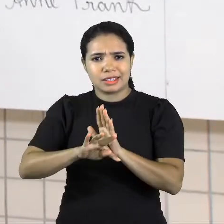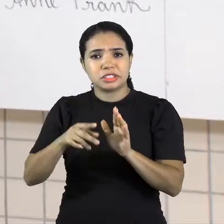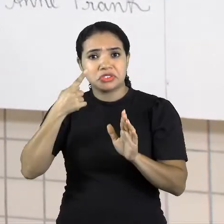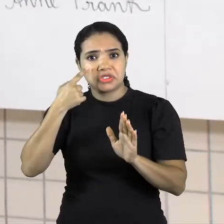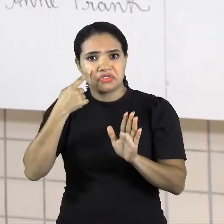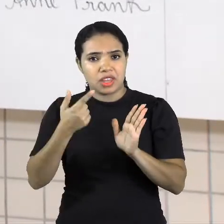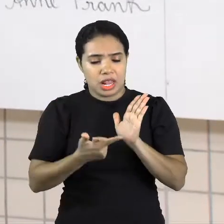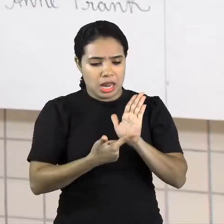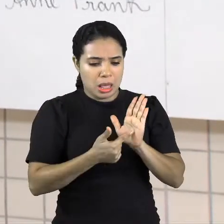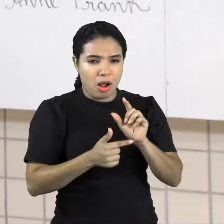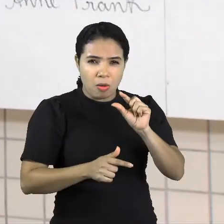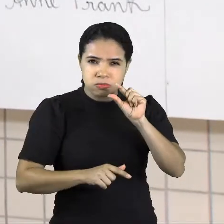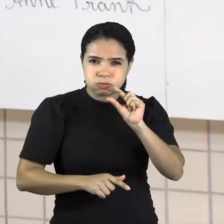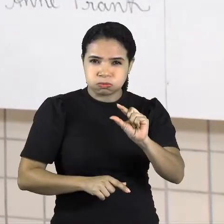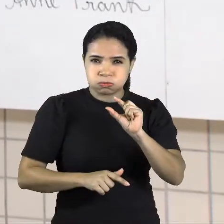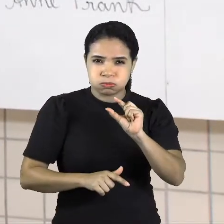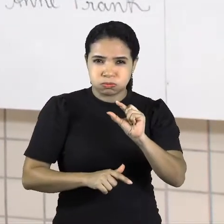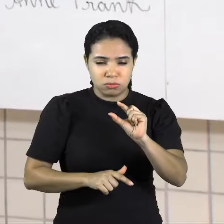né,